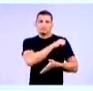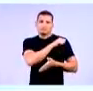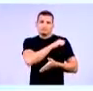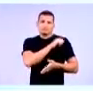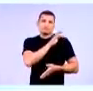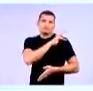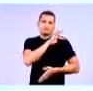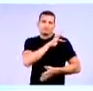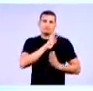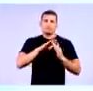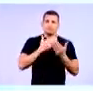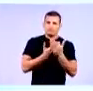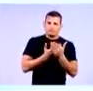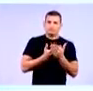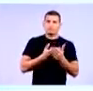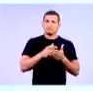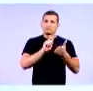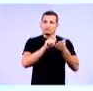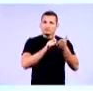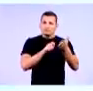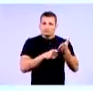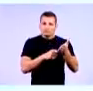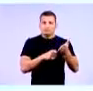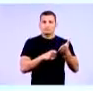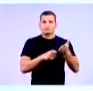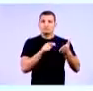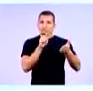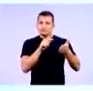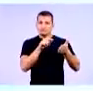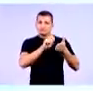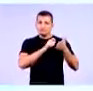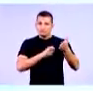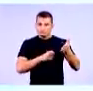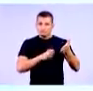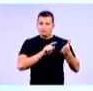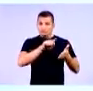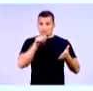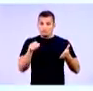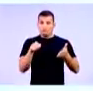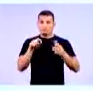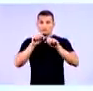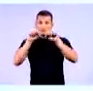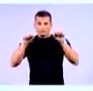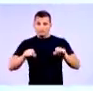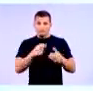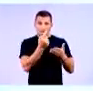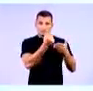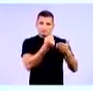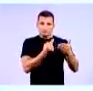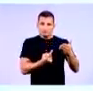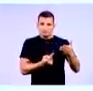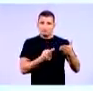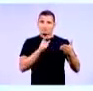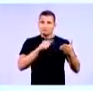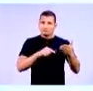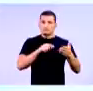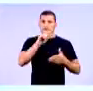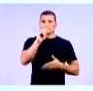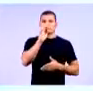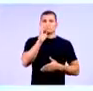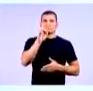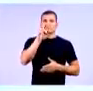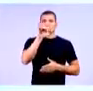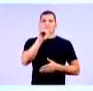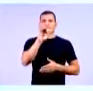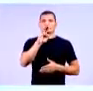escola, você preenche aquele formulário para o sistema, cada um daqueles itens do formulário é um atributo. Então,